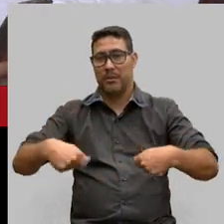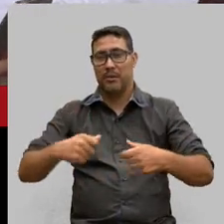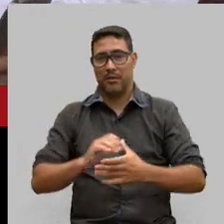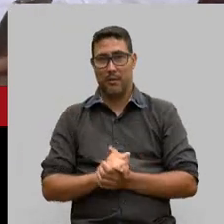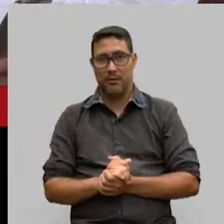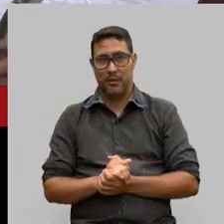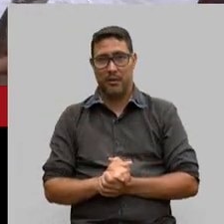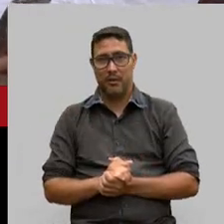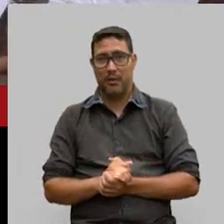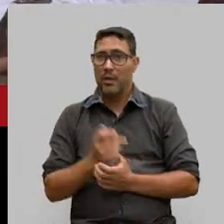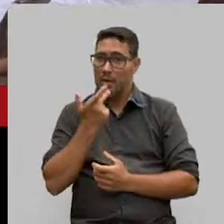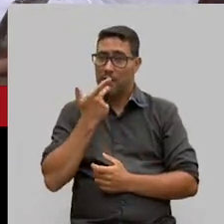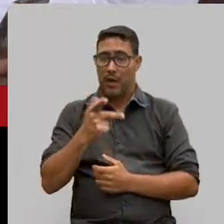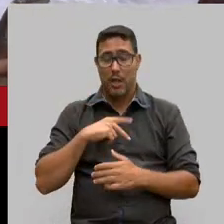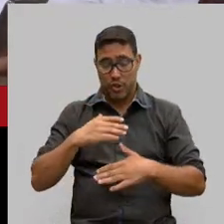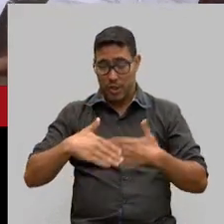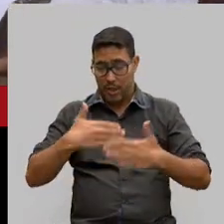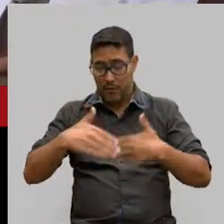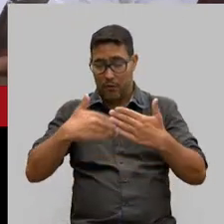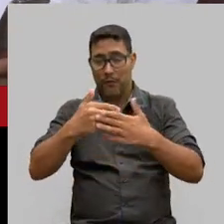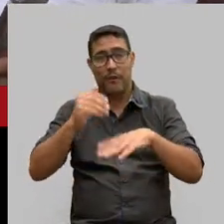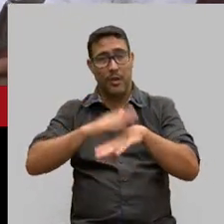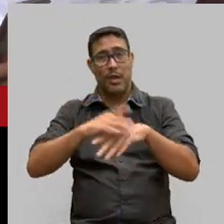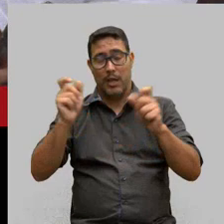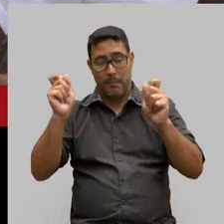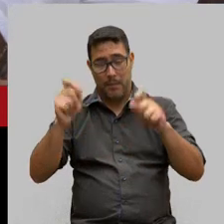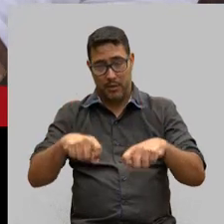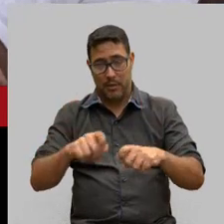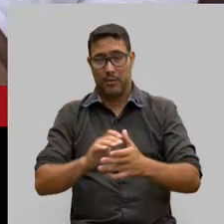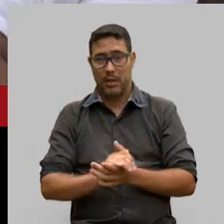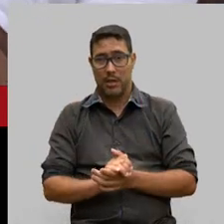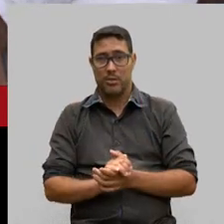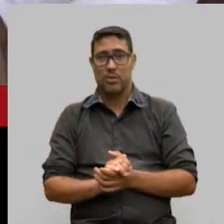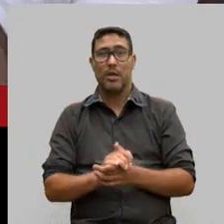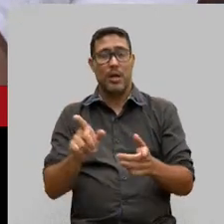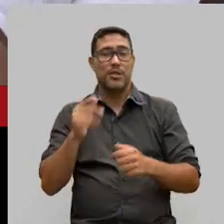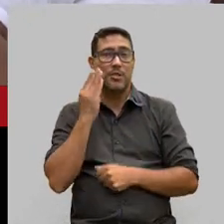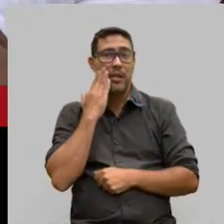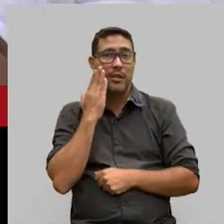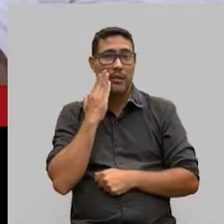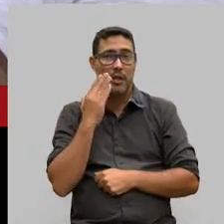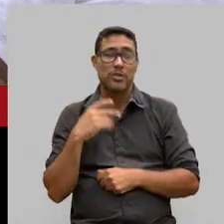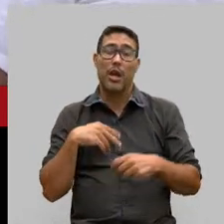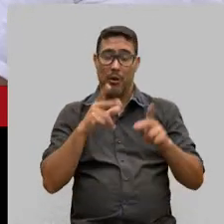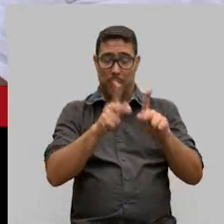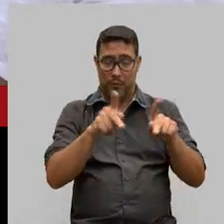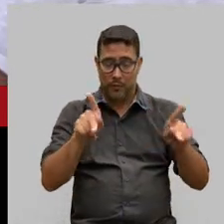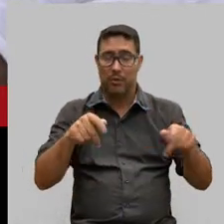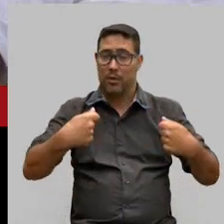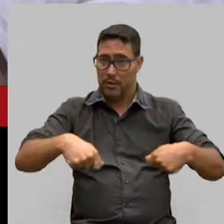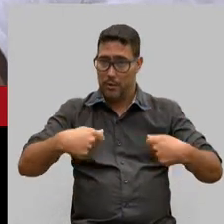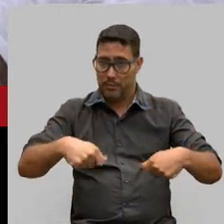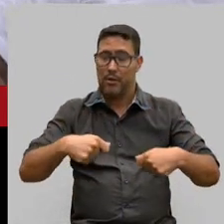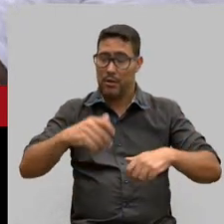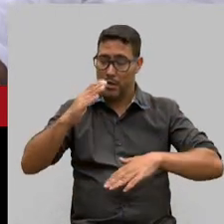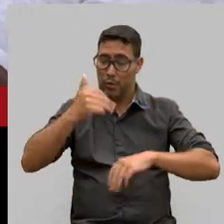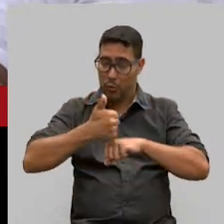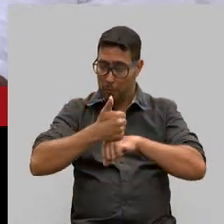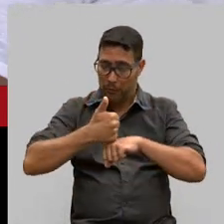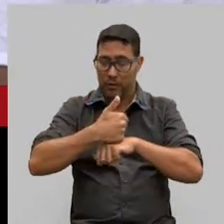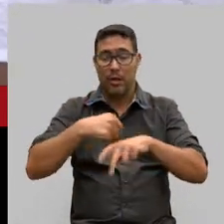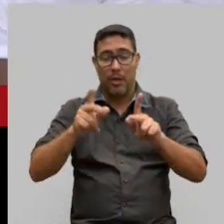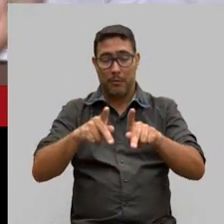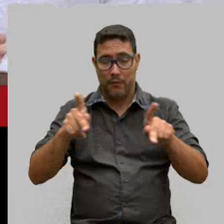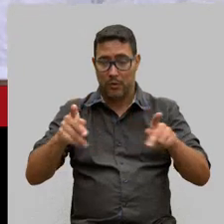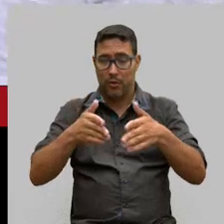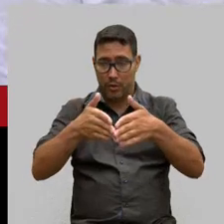se fala em desenvolver e capacitar professores a gente entende que é o professor então eu peço que isso seja